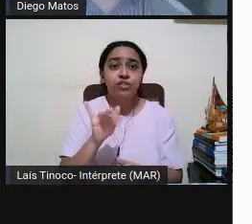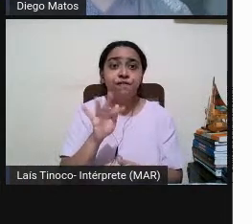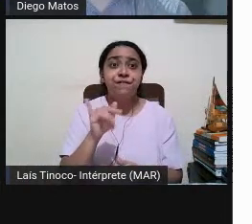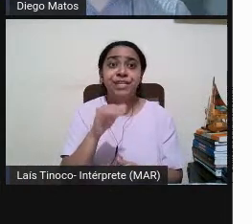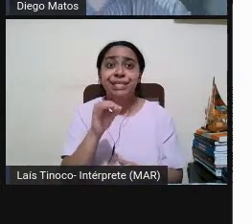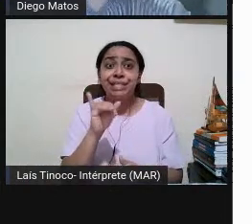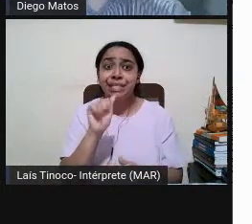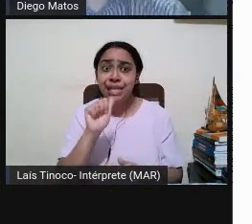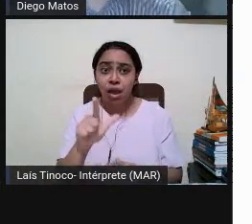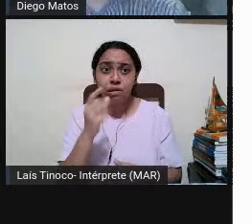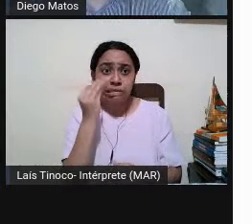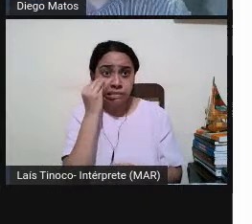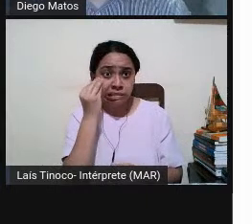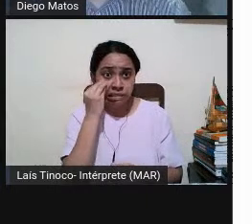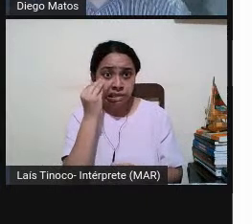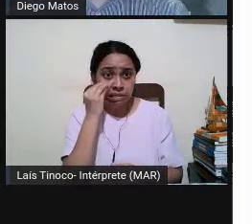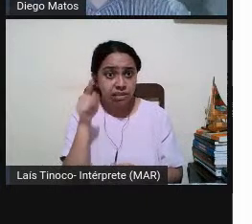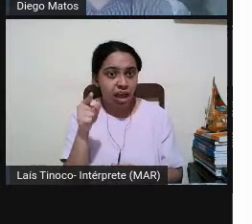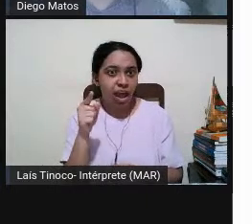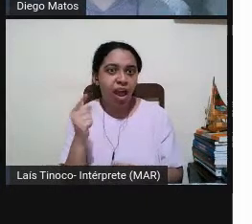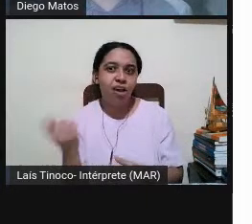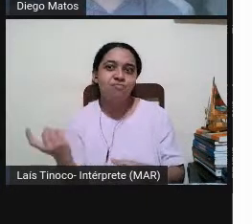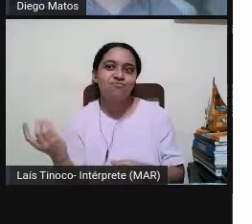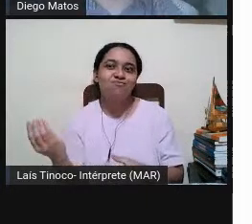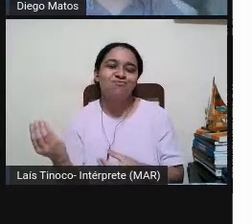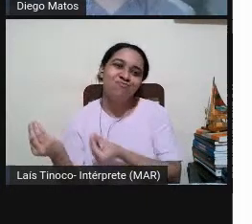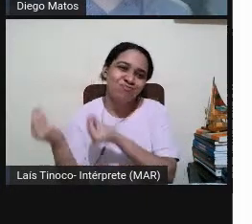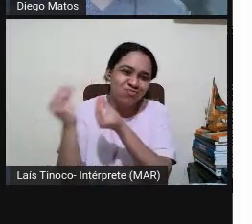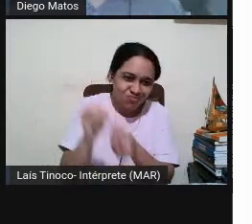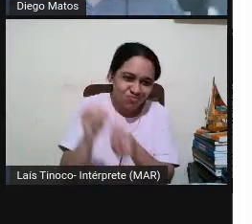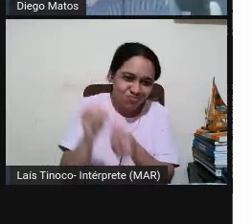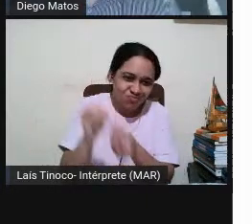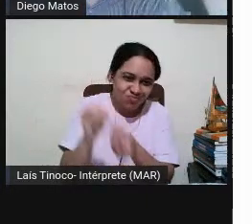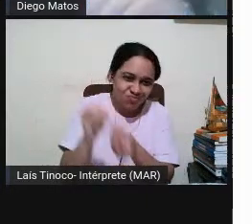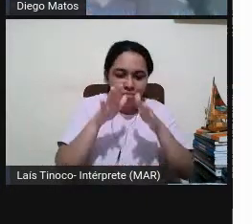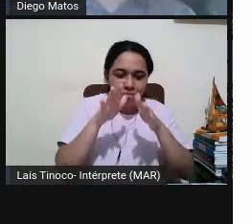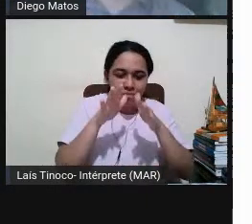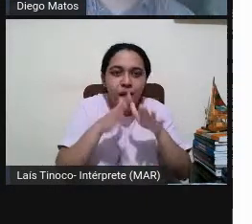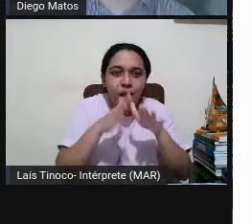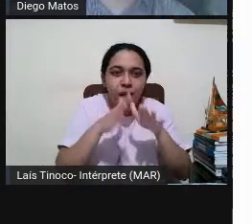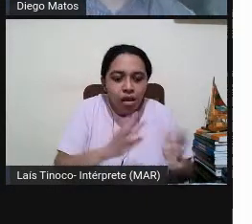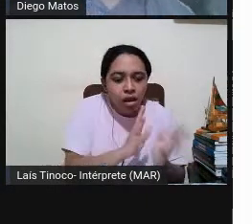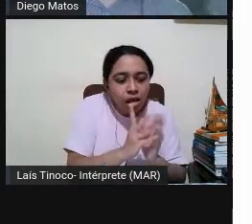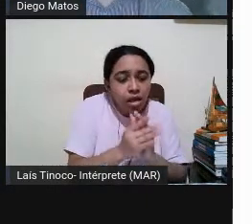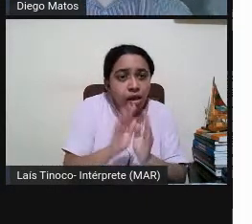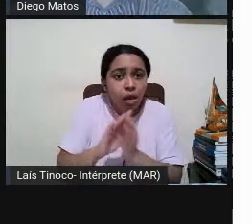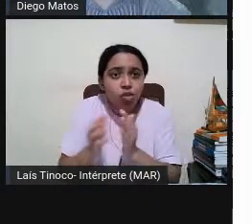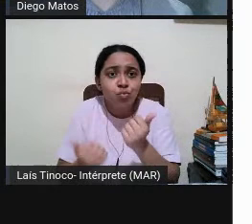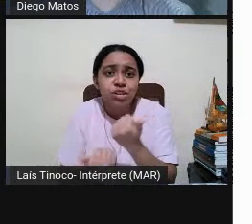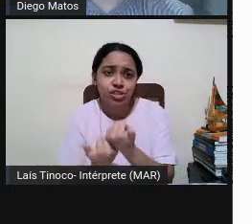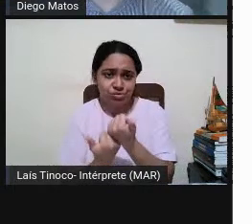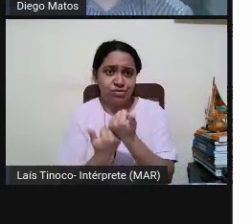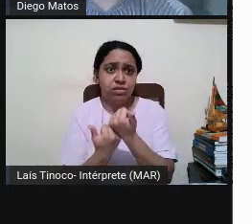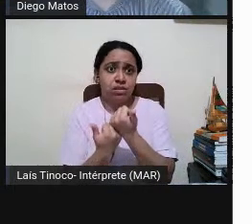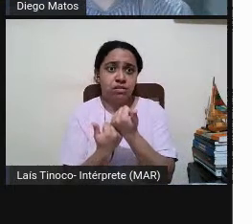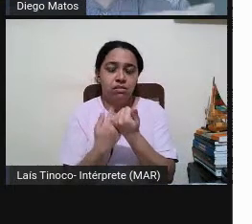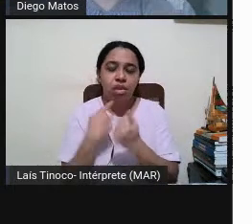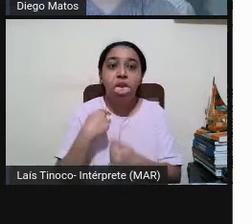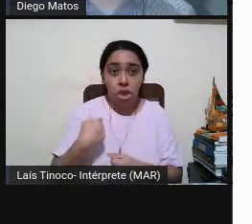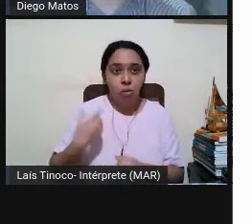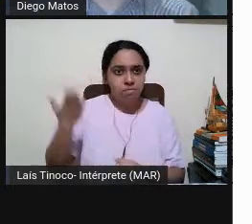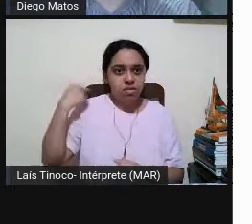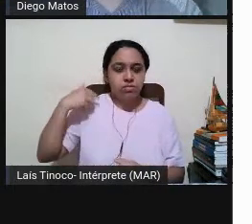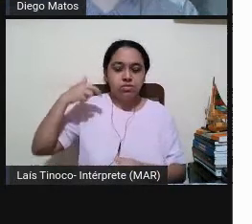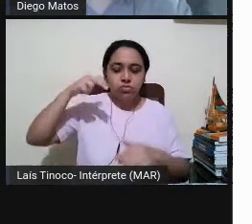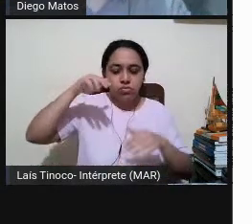Antarctica eu cheguei a mergulhar naquela região lá e você vê na verdade o que é você trazer de volta muita fauna que